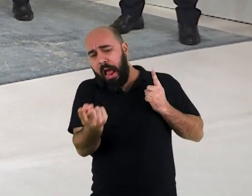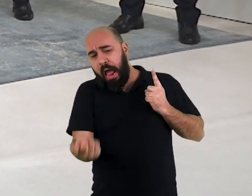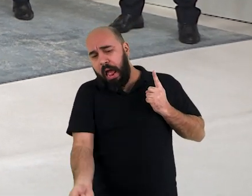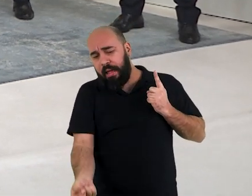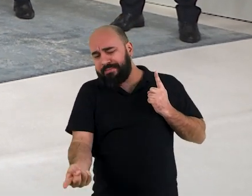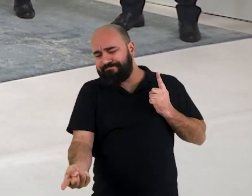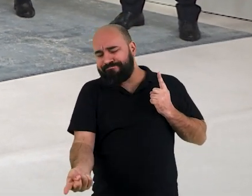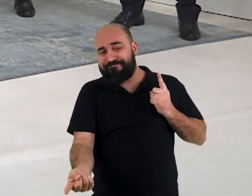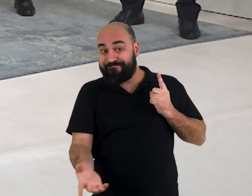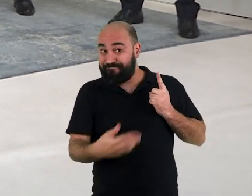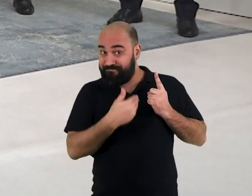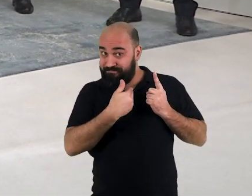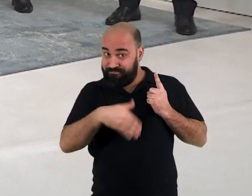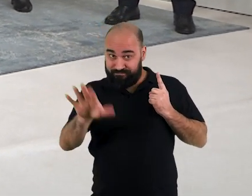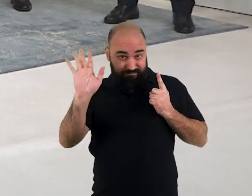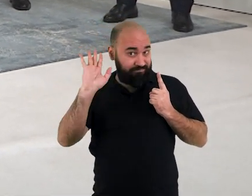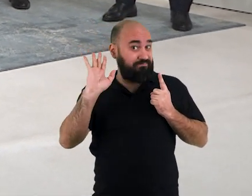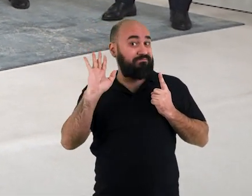rejeitado.